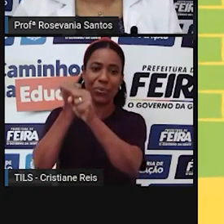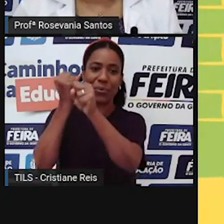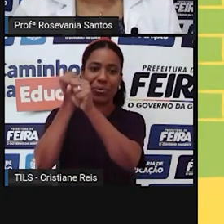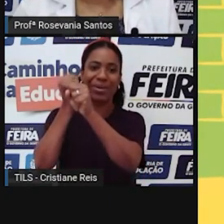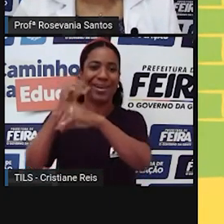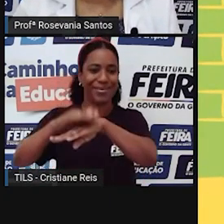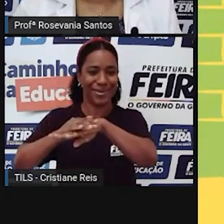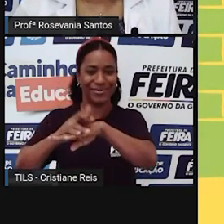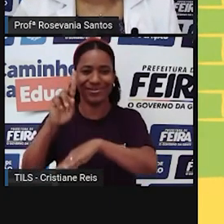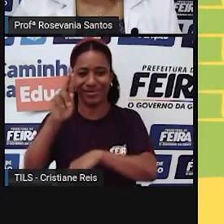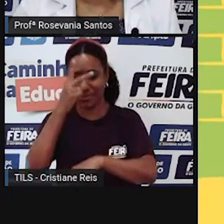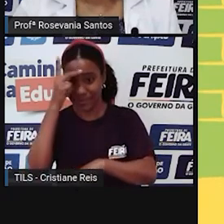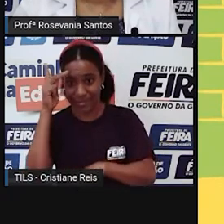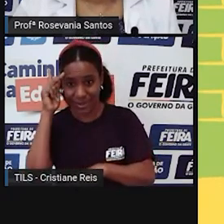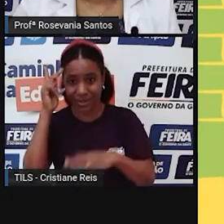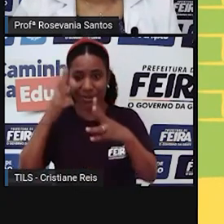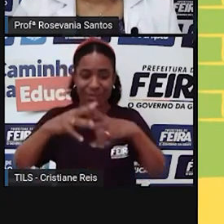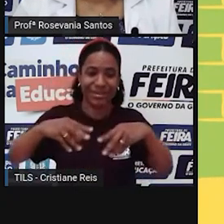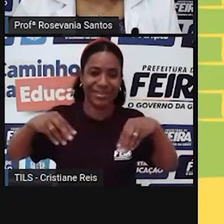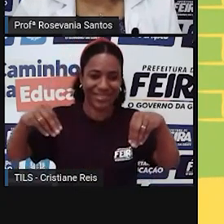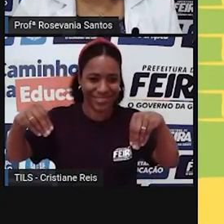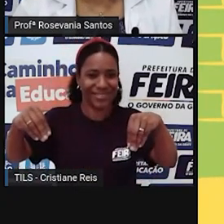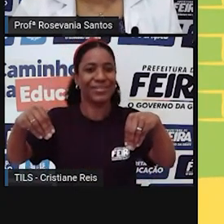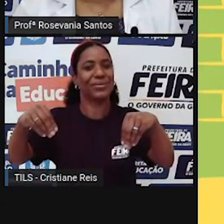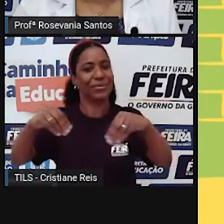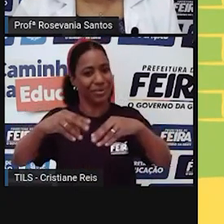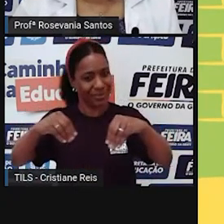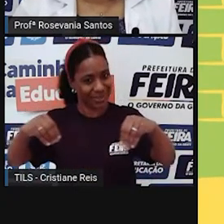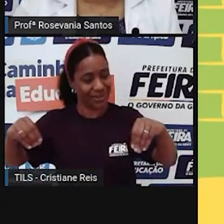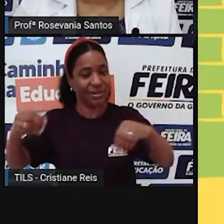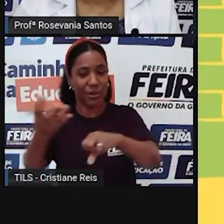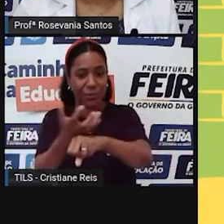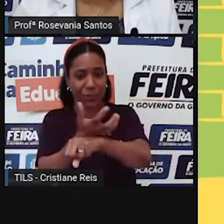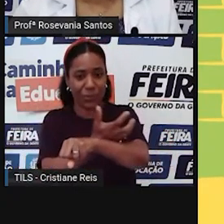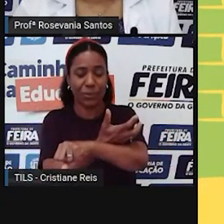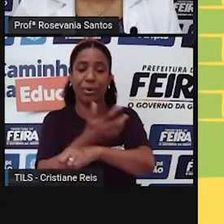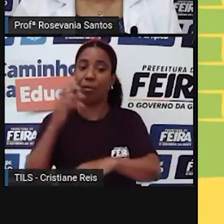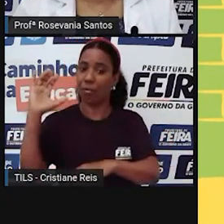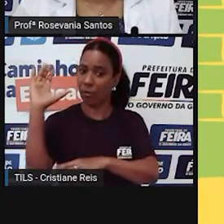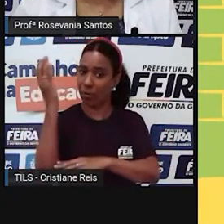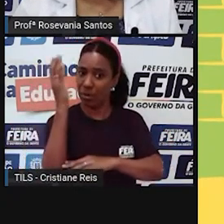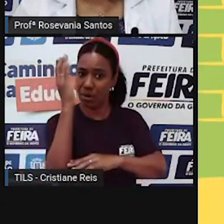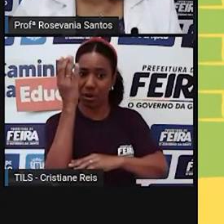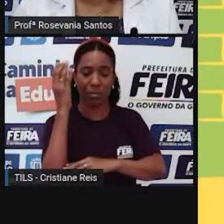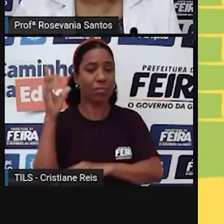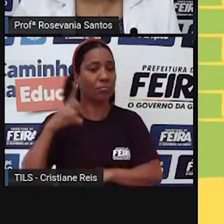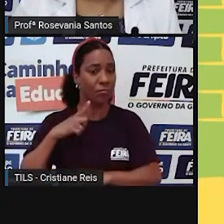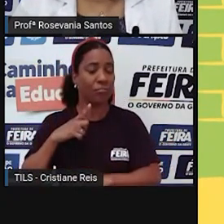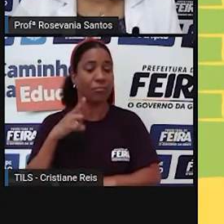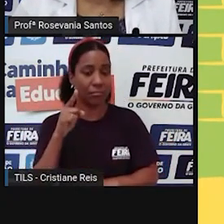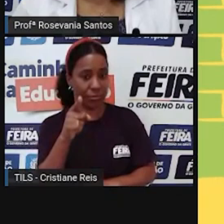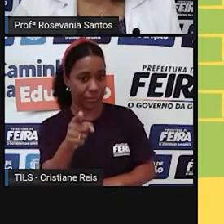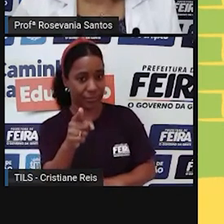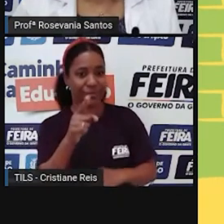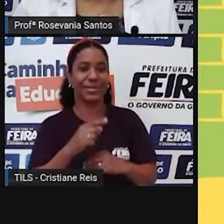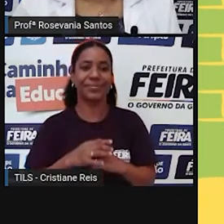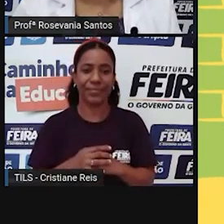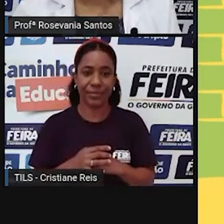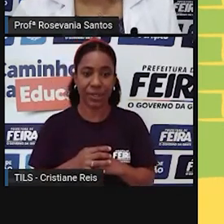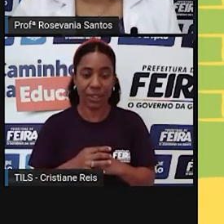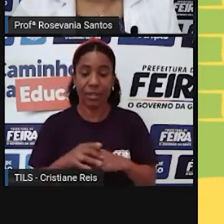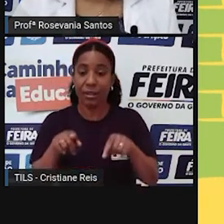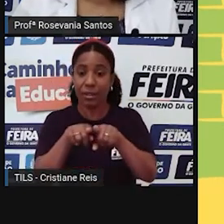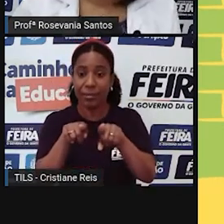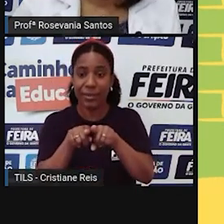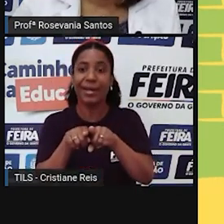né, de eu ter o solo, de eu ter a vegetação, de ter o clima, não tirou isso, né? Mesmo que eu tenha um solo, eu